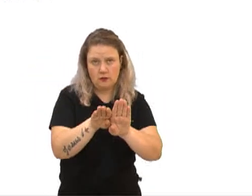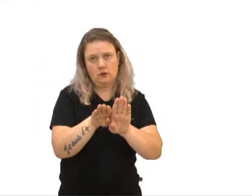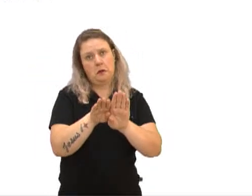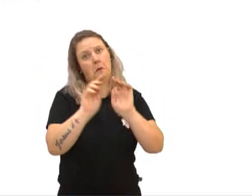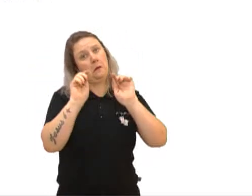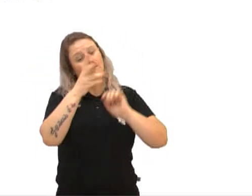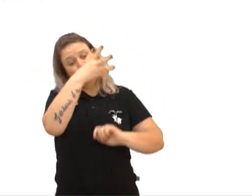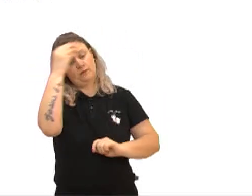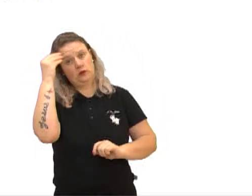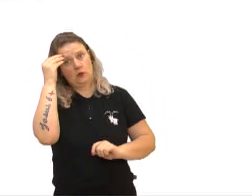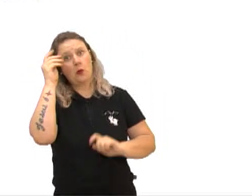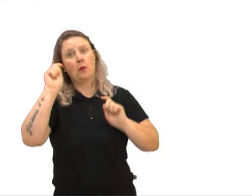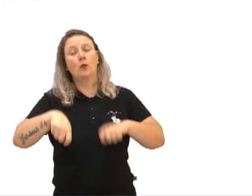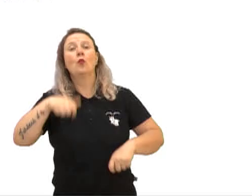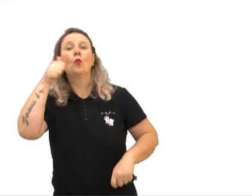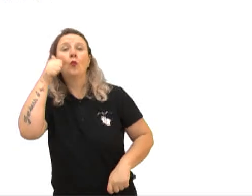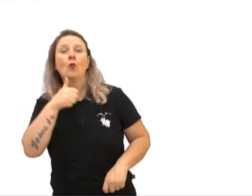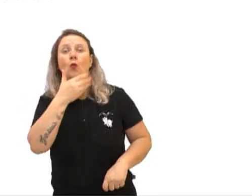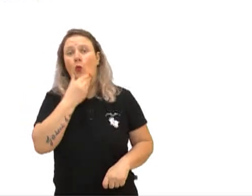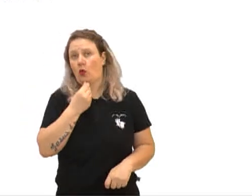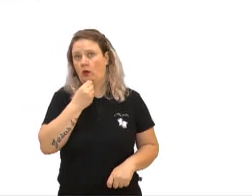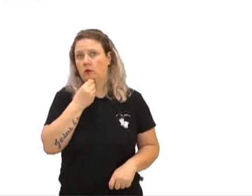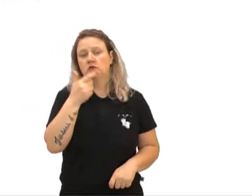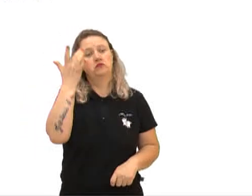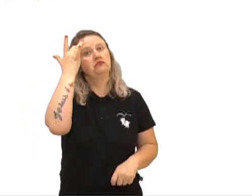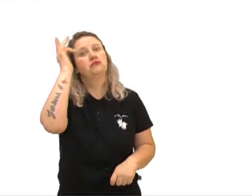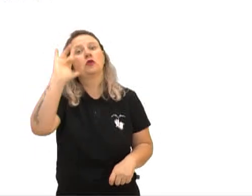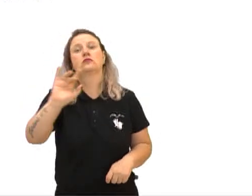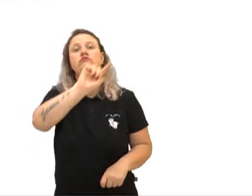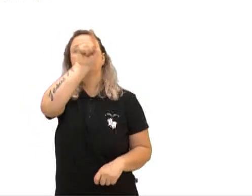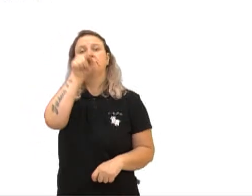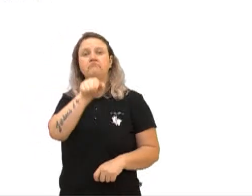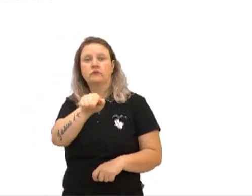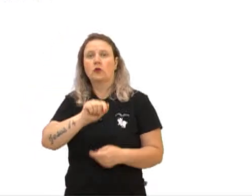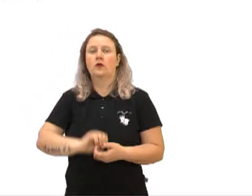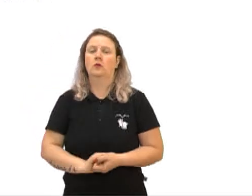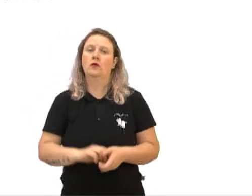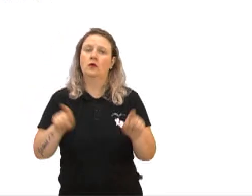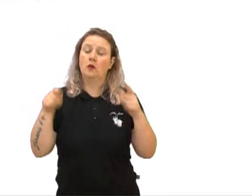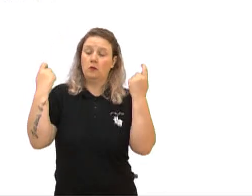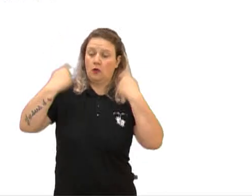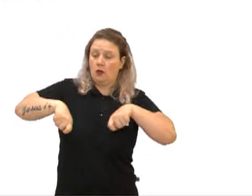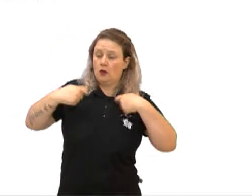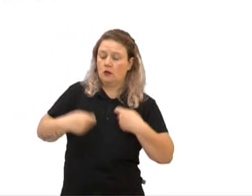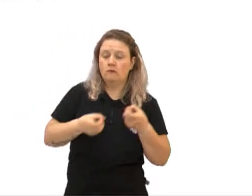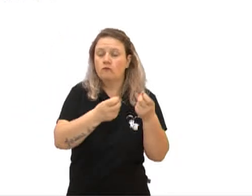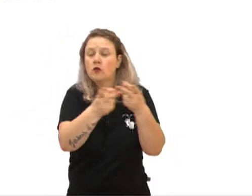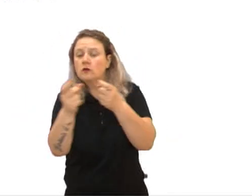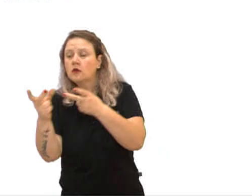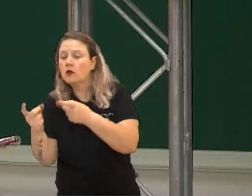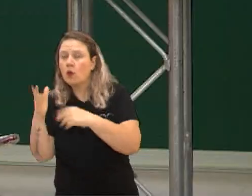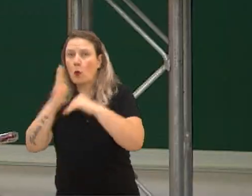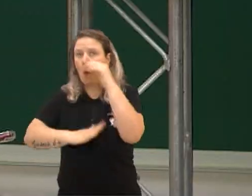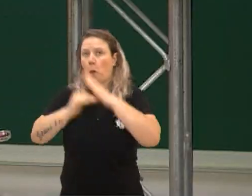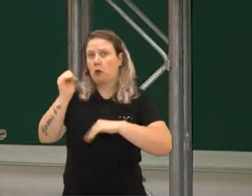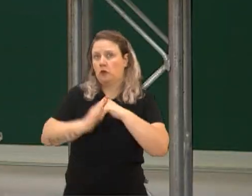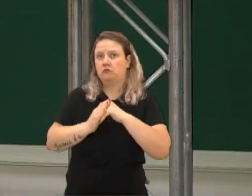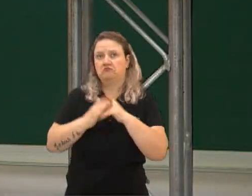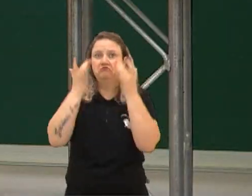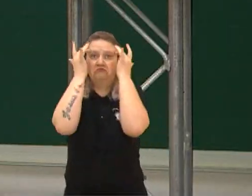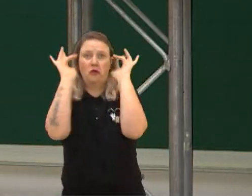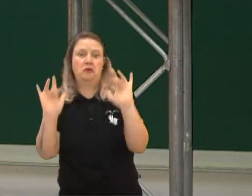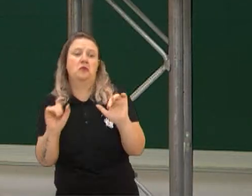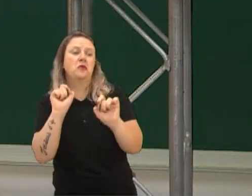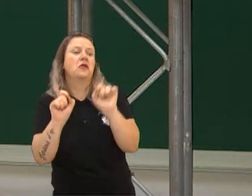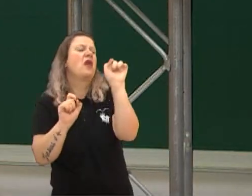também pode ser elas. Por isso que é indeterminado. Precisa-se de vendedores. Quem precisa? A gente não sabe, não está explícito na